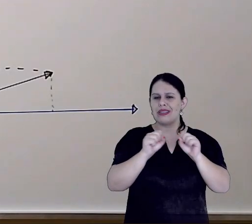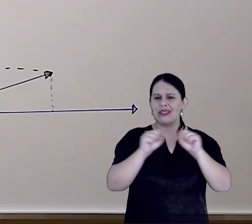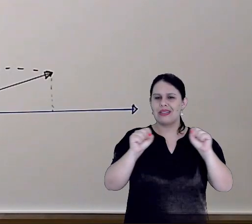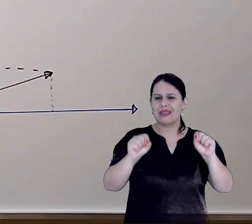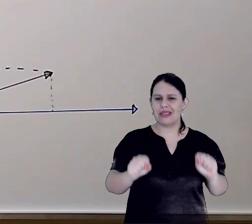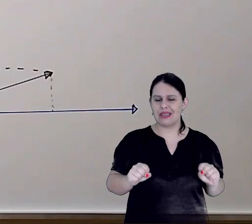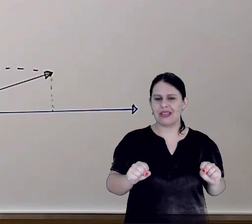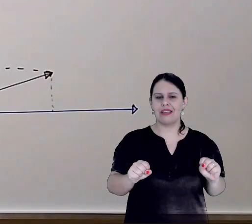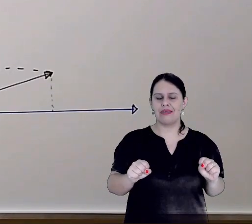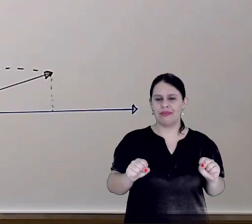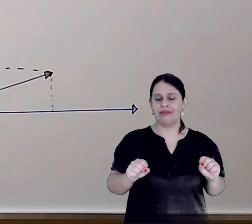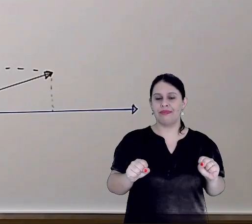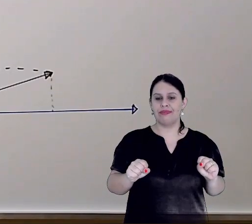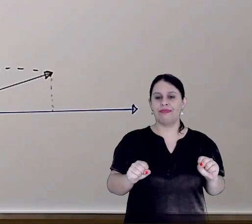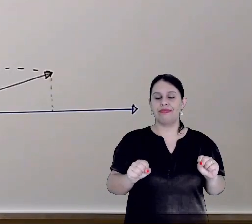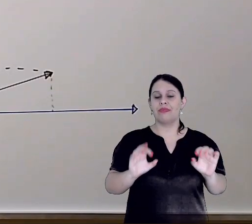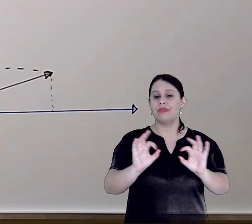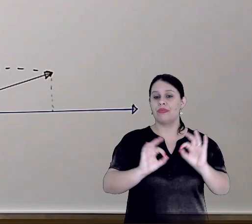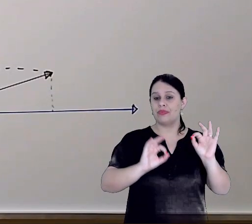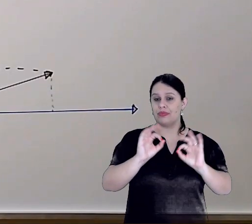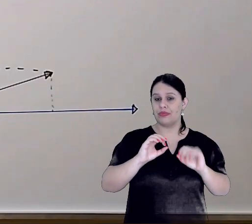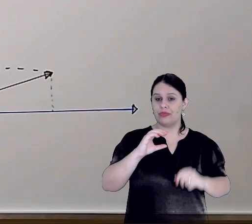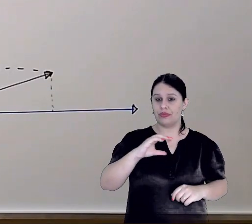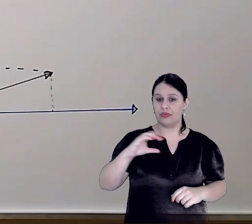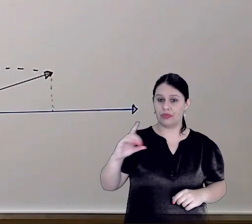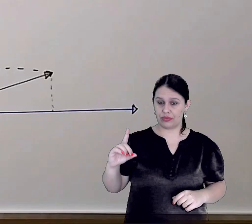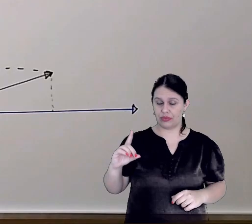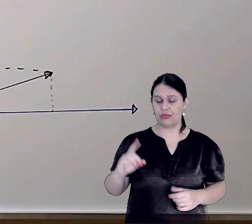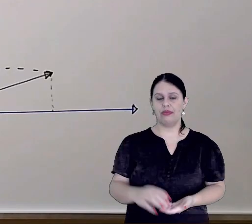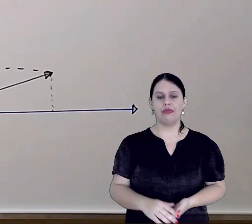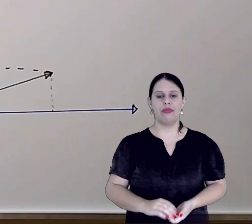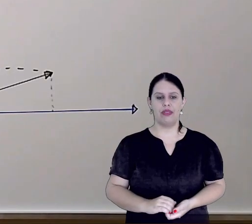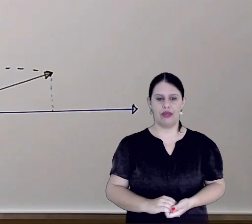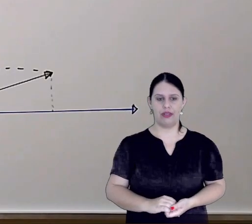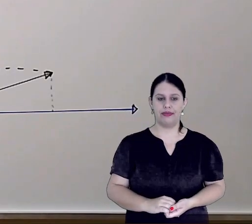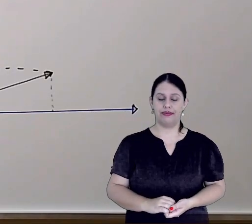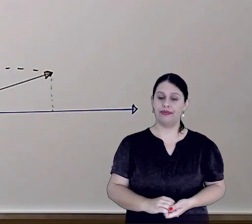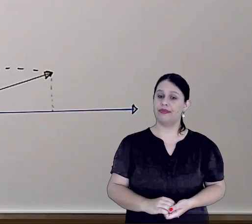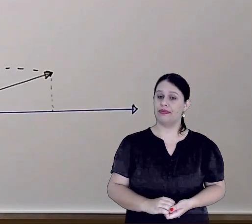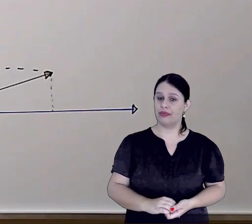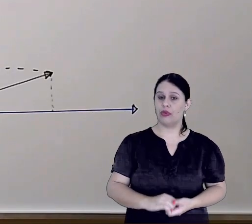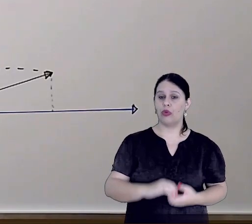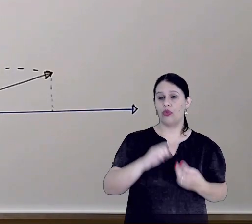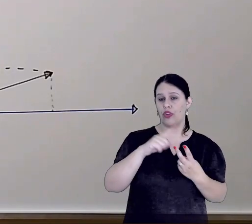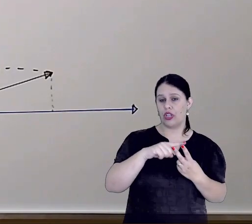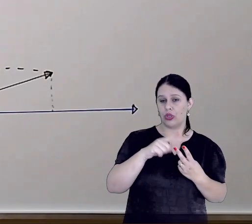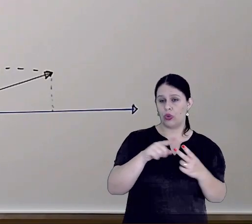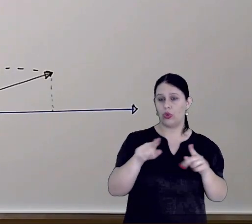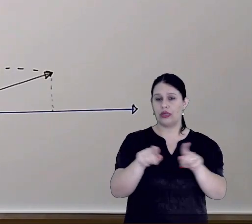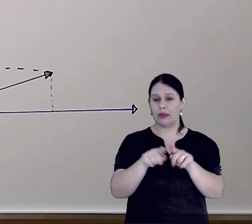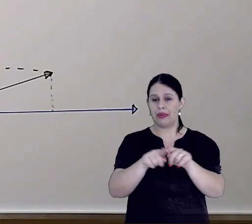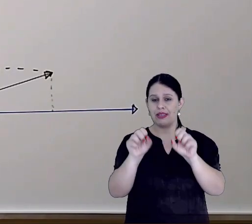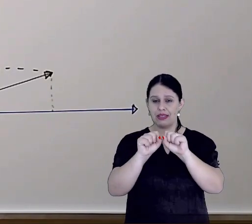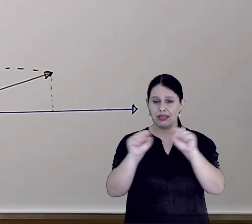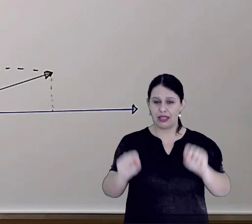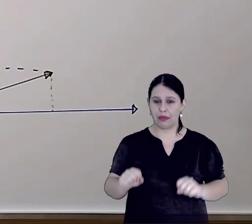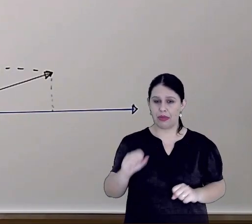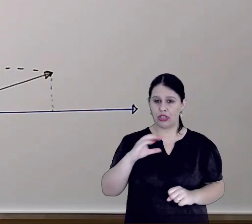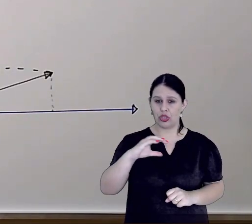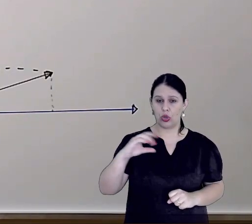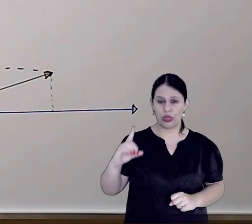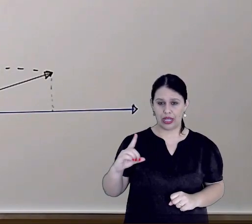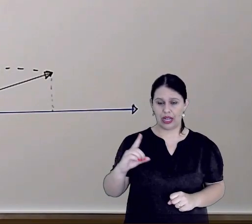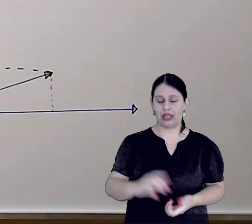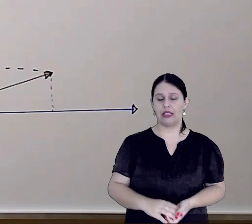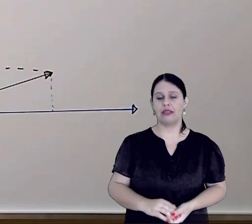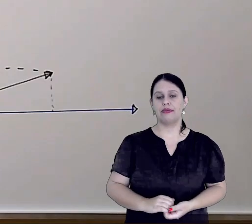sempre na origem do sistema de coordenadas Legal? Então a origem está aqui Tanto do vetor quanto